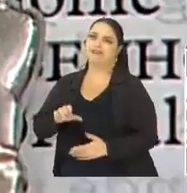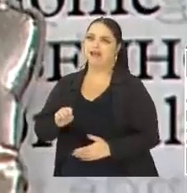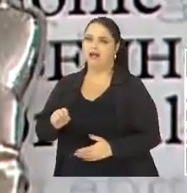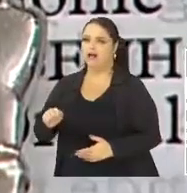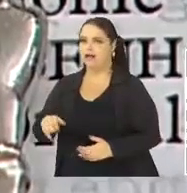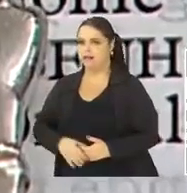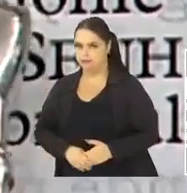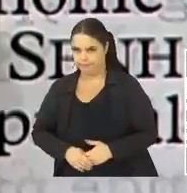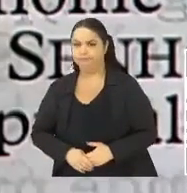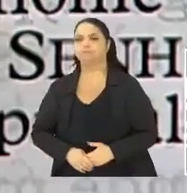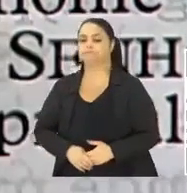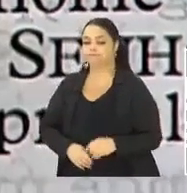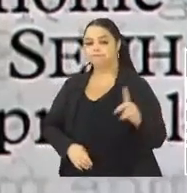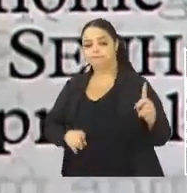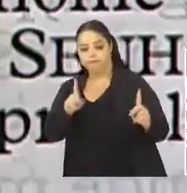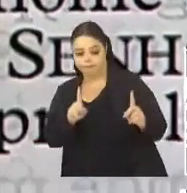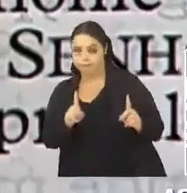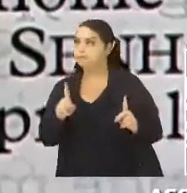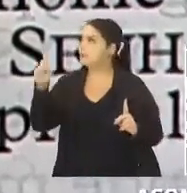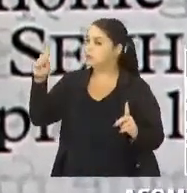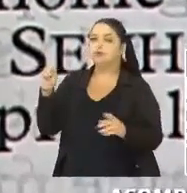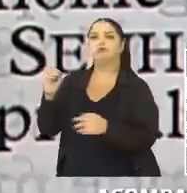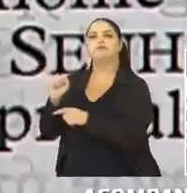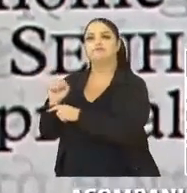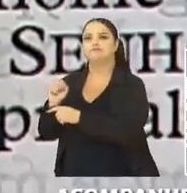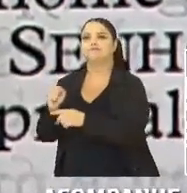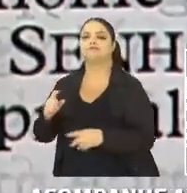o fraco era o rei Asa. É.